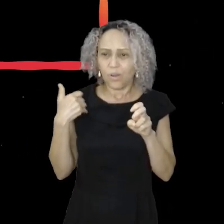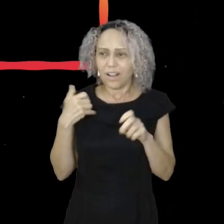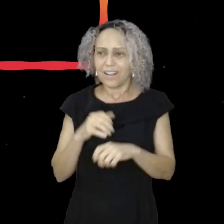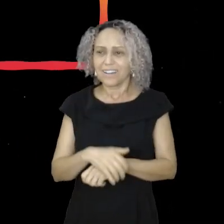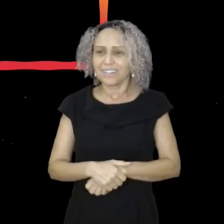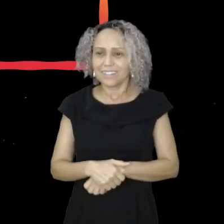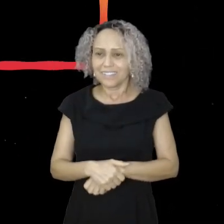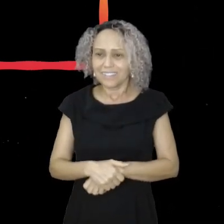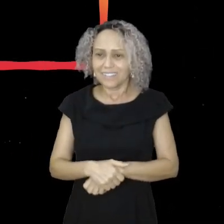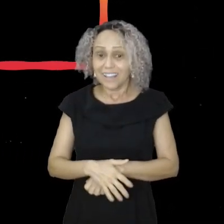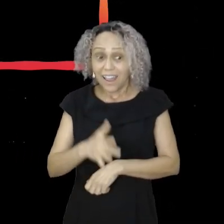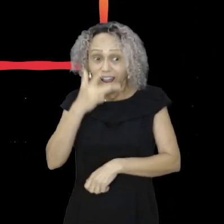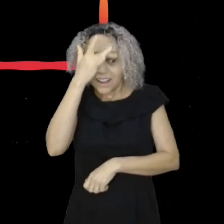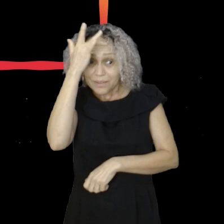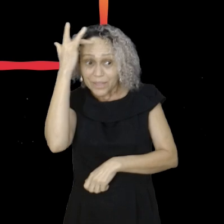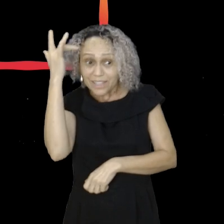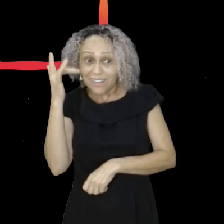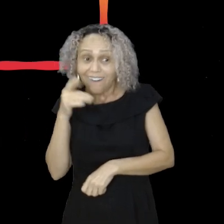me leva pra CUT.